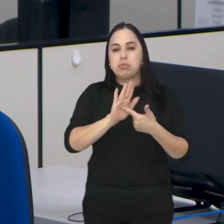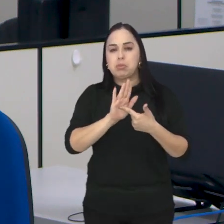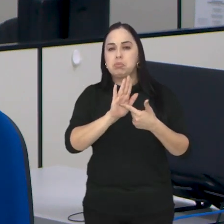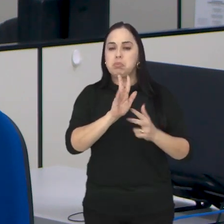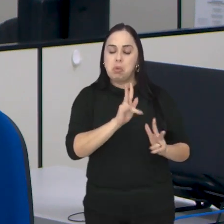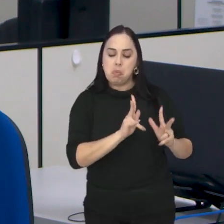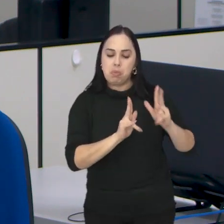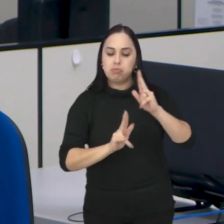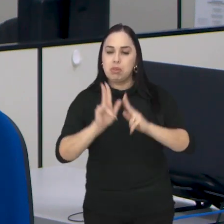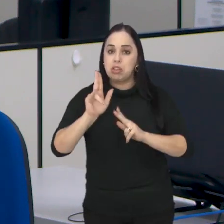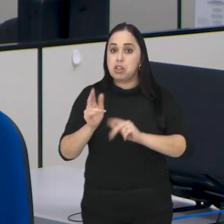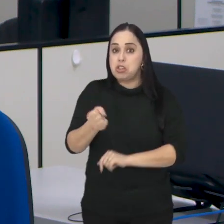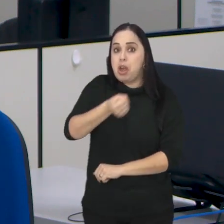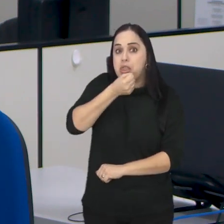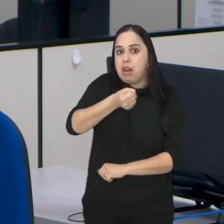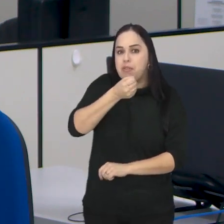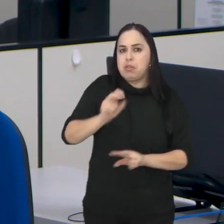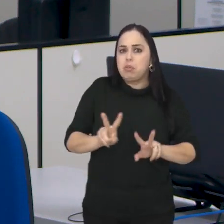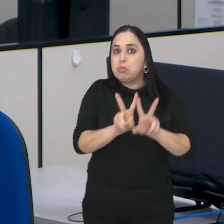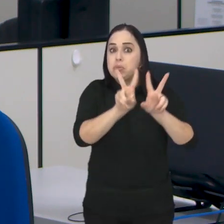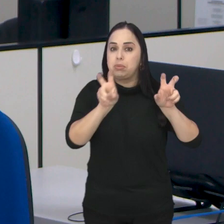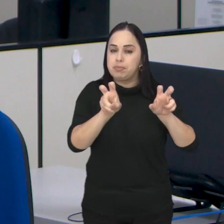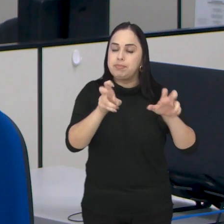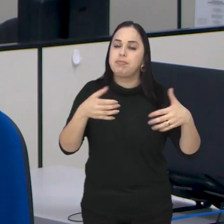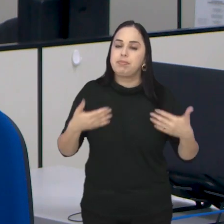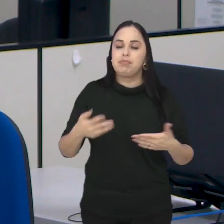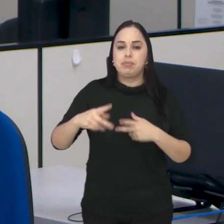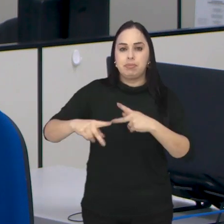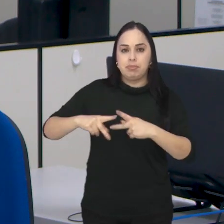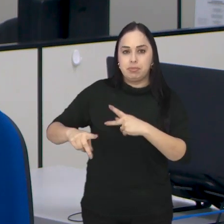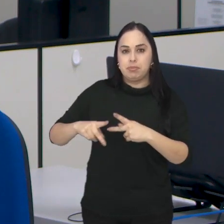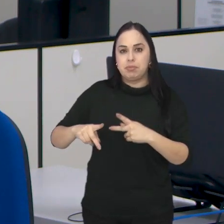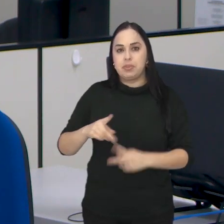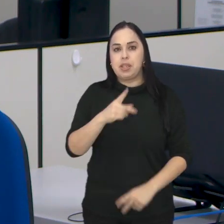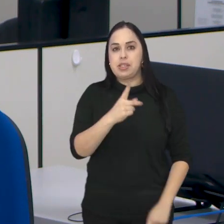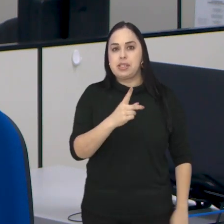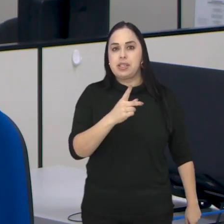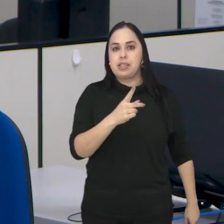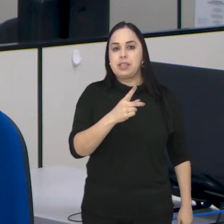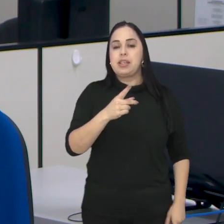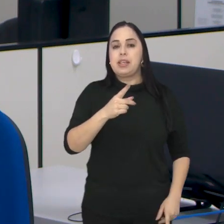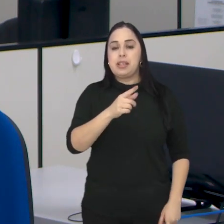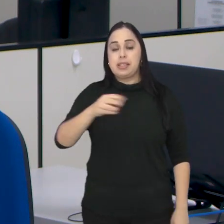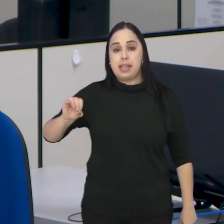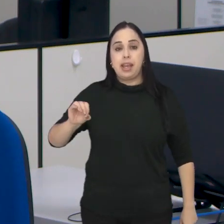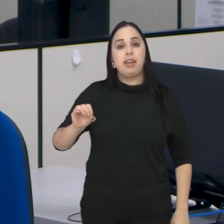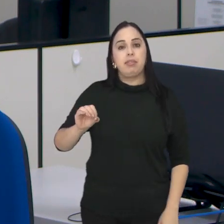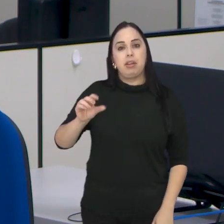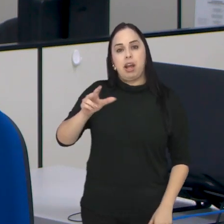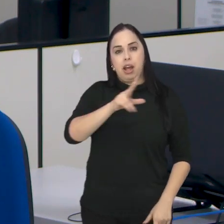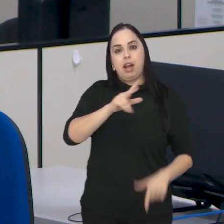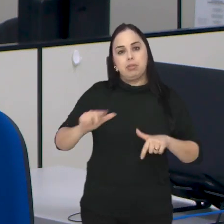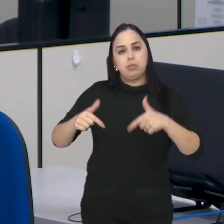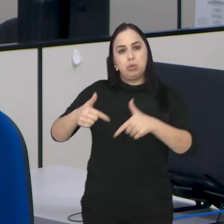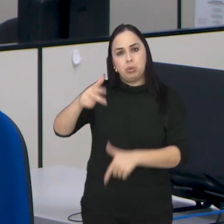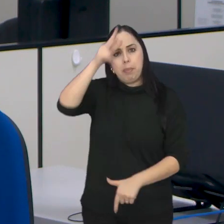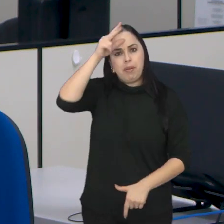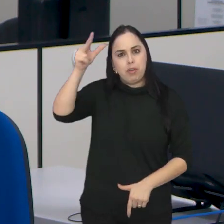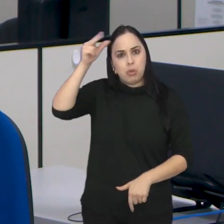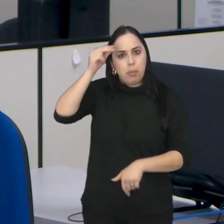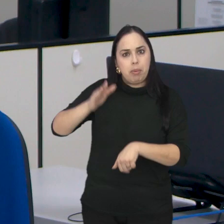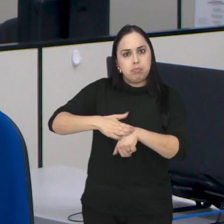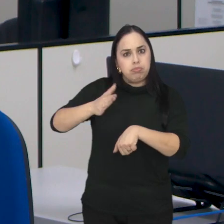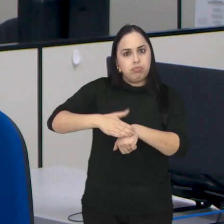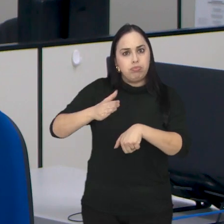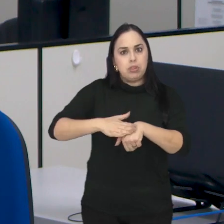boletim uma série de reportagens sobre o tema. Aqui em São José são mais de 100 ações da Prefeitura para chamar a